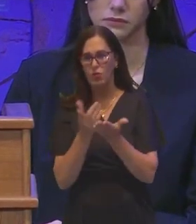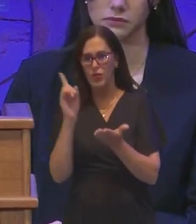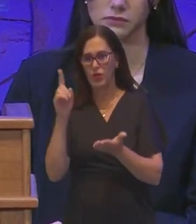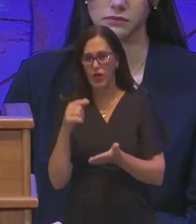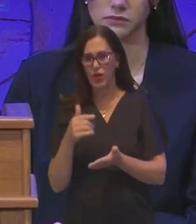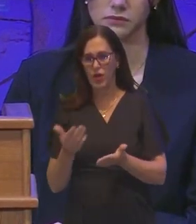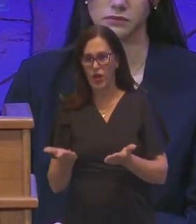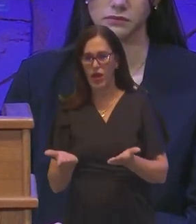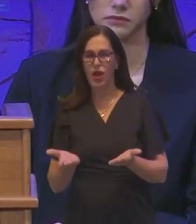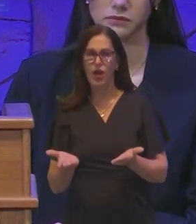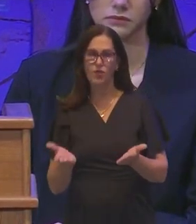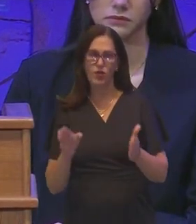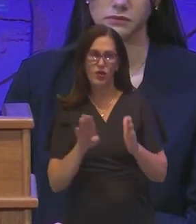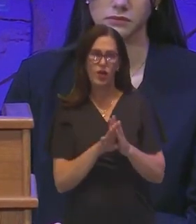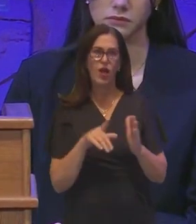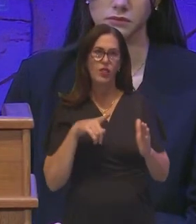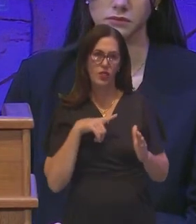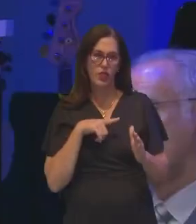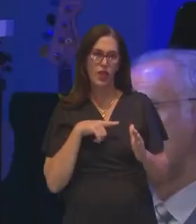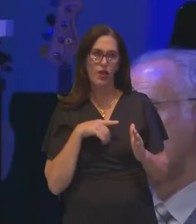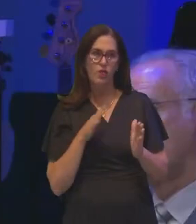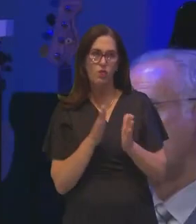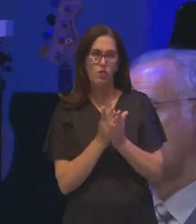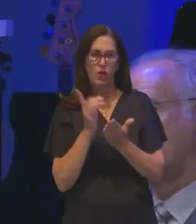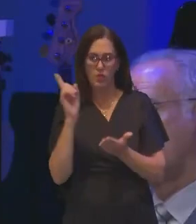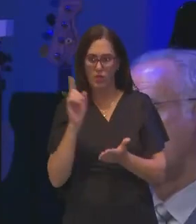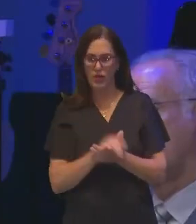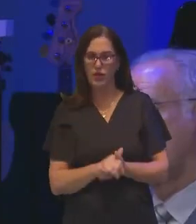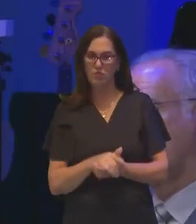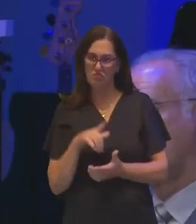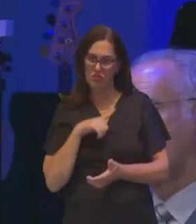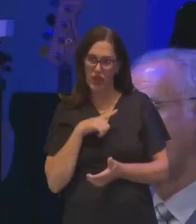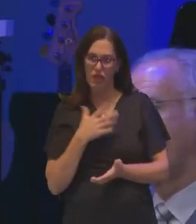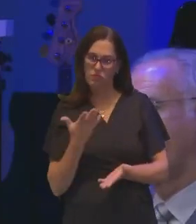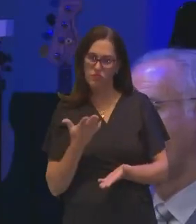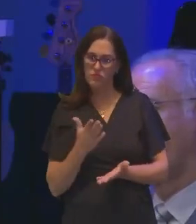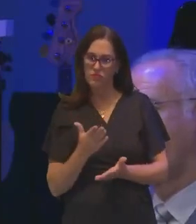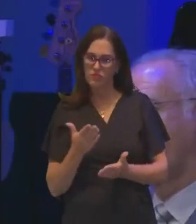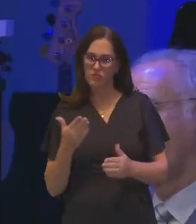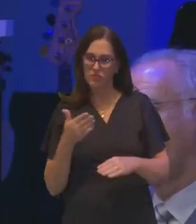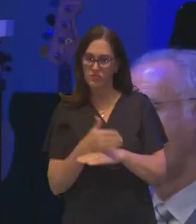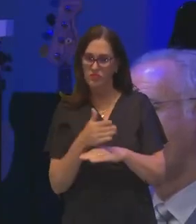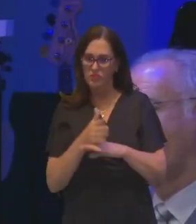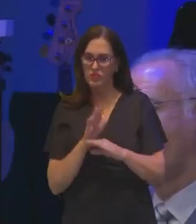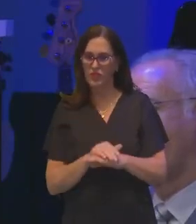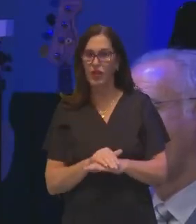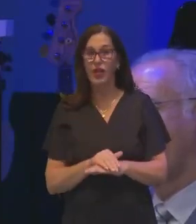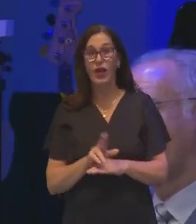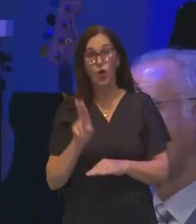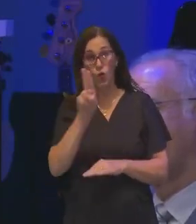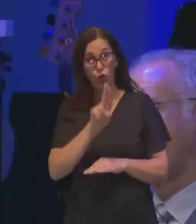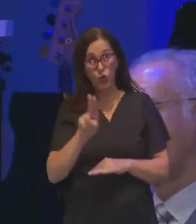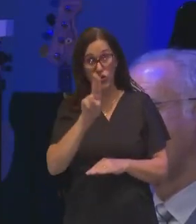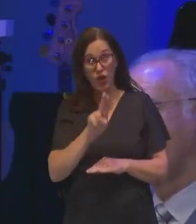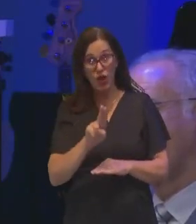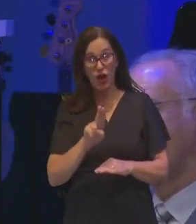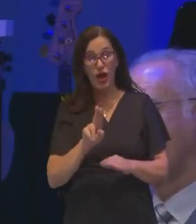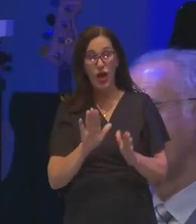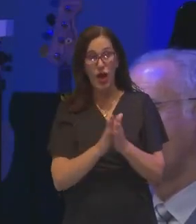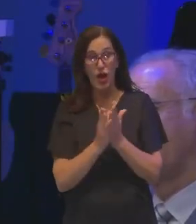assim: toda casa que eu vou certamente tem alguma Bíblia por ali. E ele quer, portanto, usar a Bíblia que é da